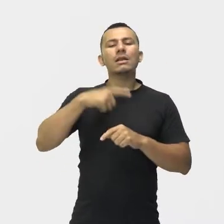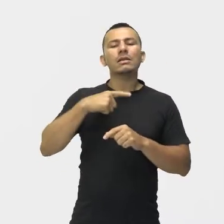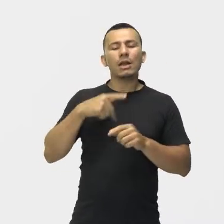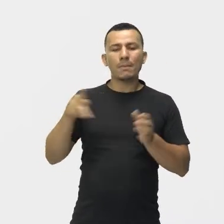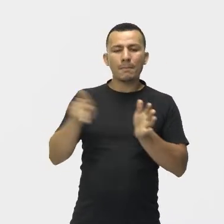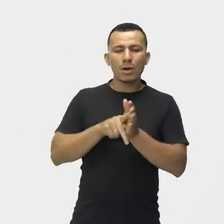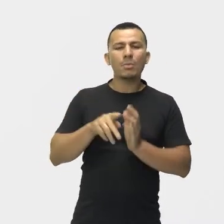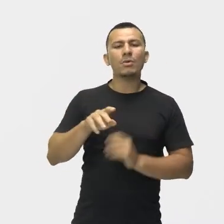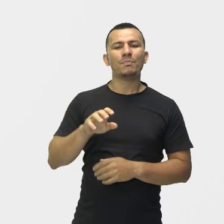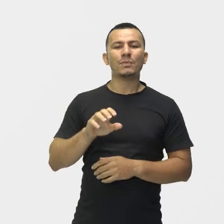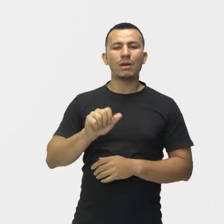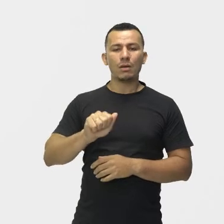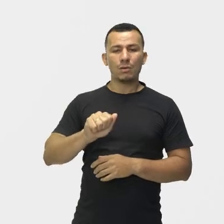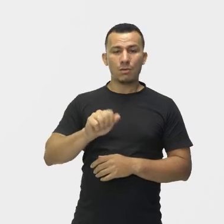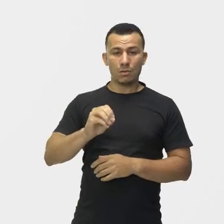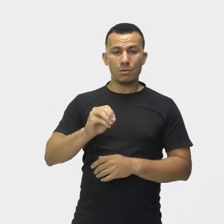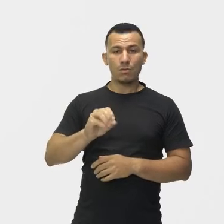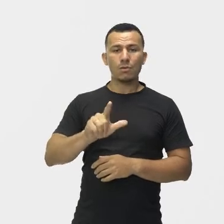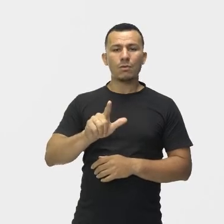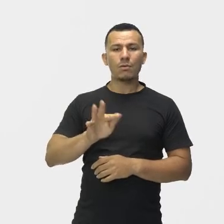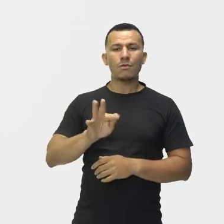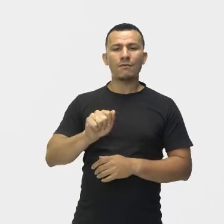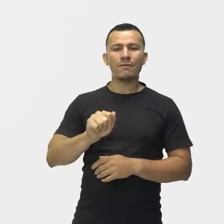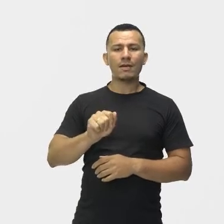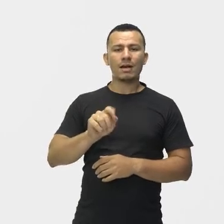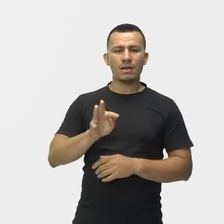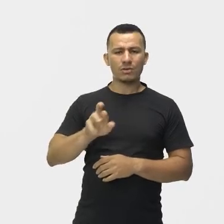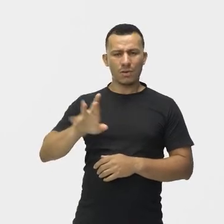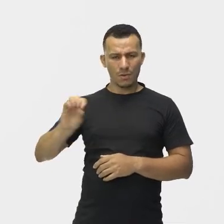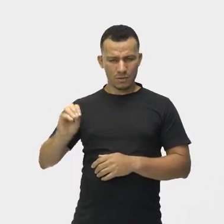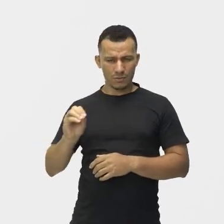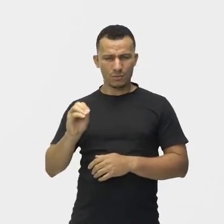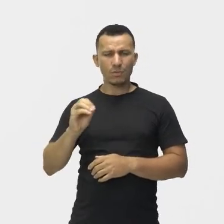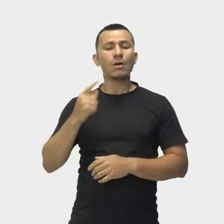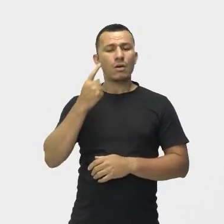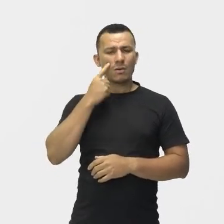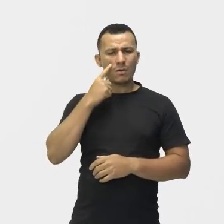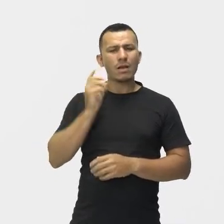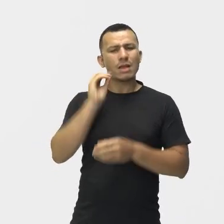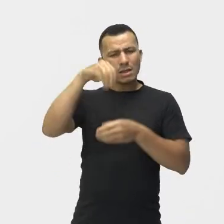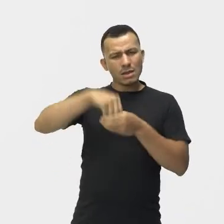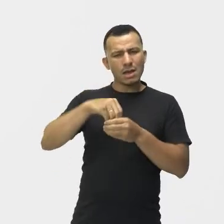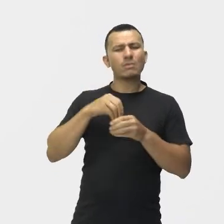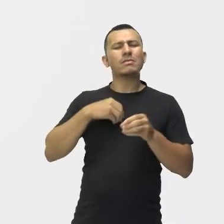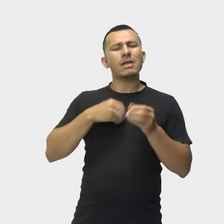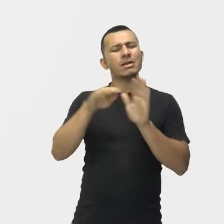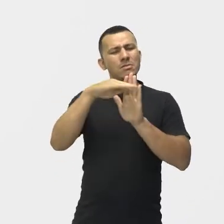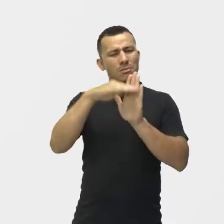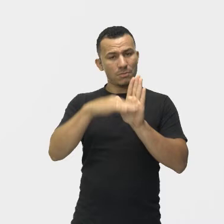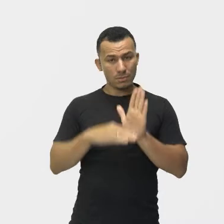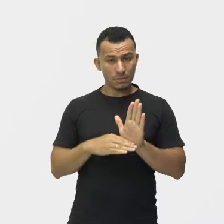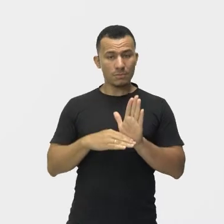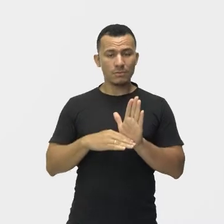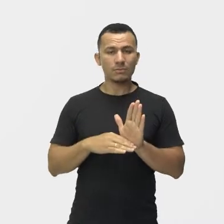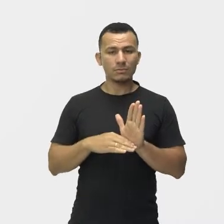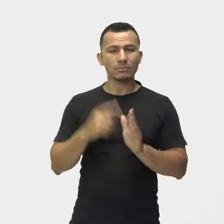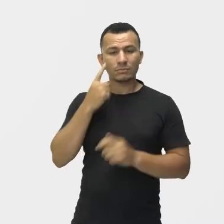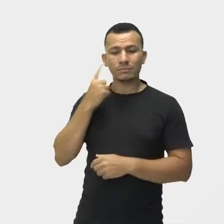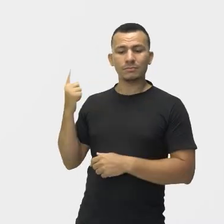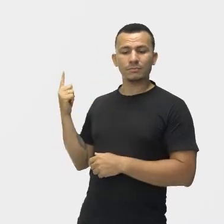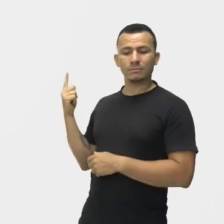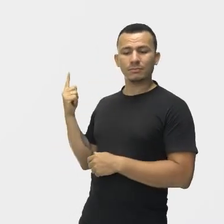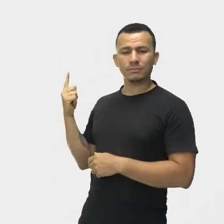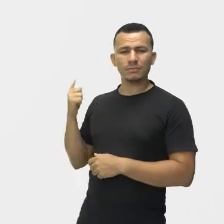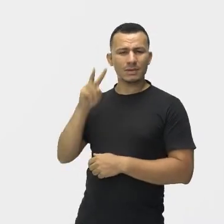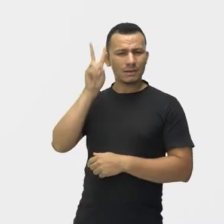o epitélio olfatório. Então, olha só, a gente está observando aí essa imagem, né? E aí você tem um esquema semelhante à